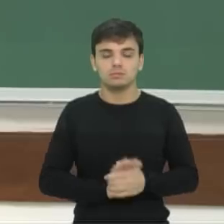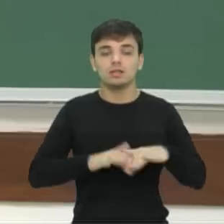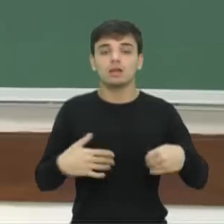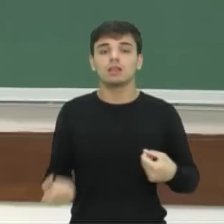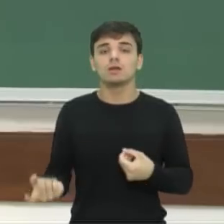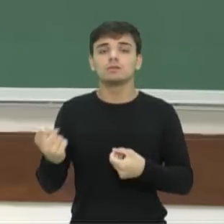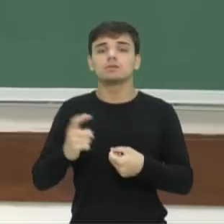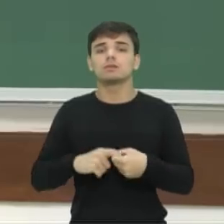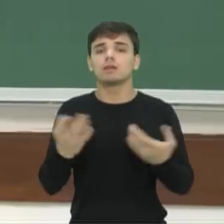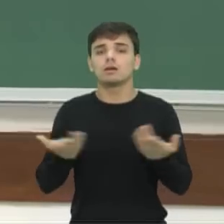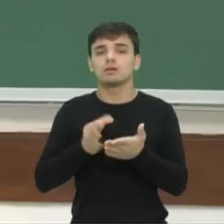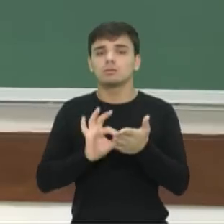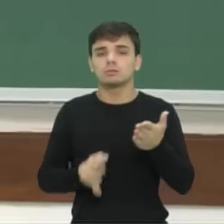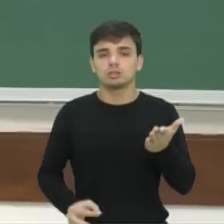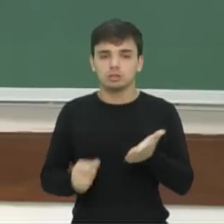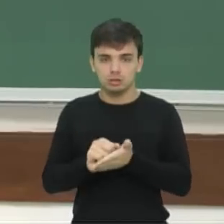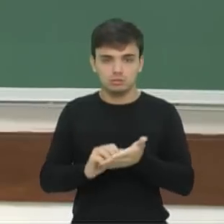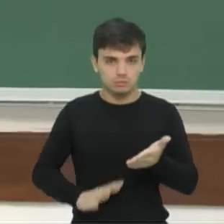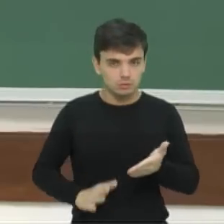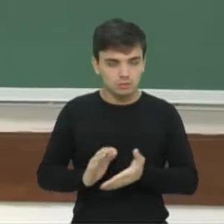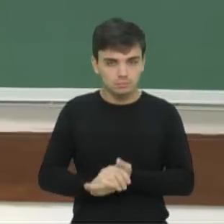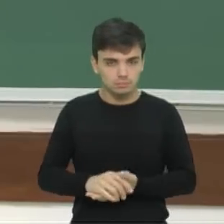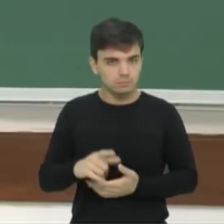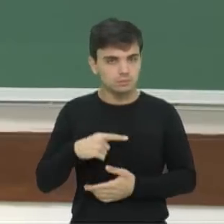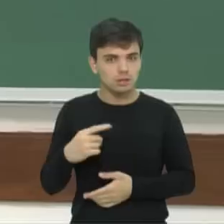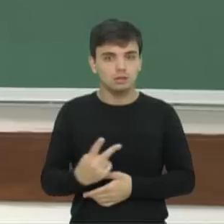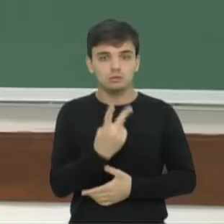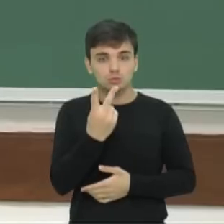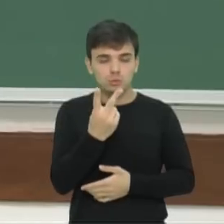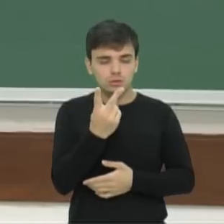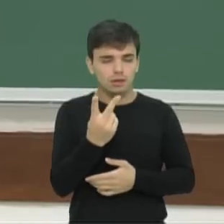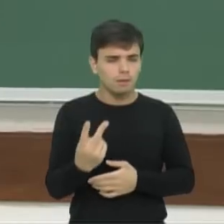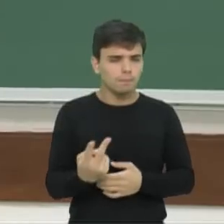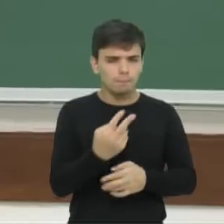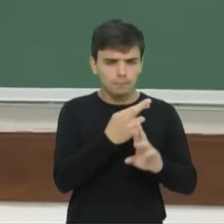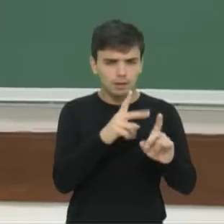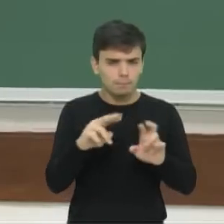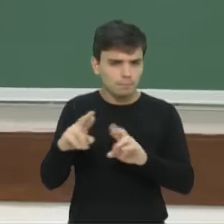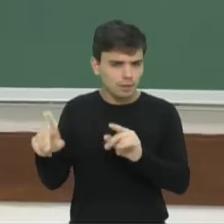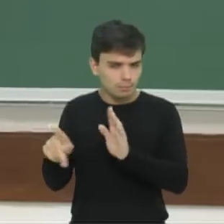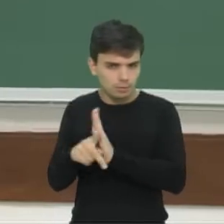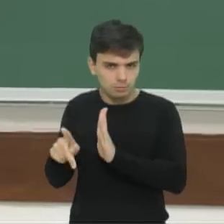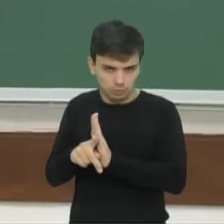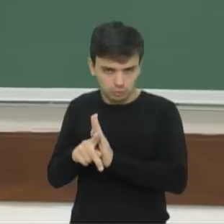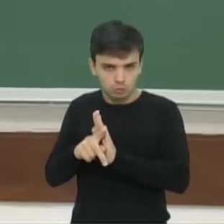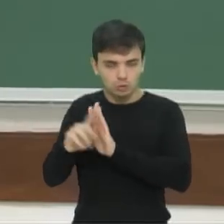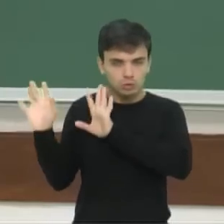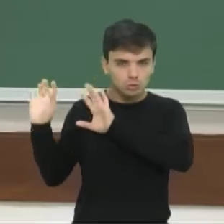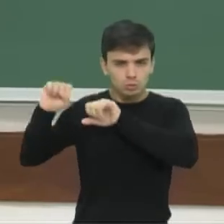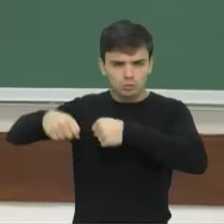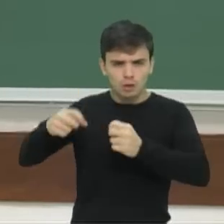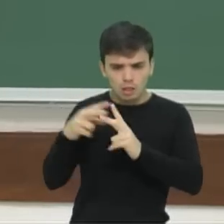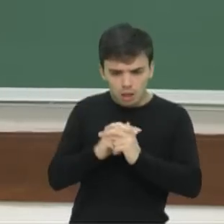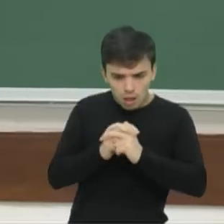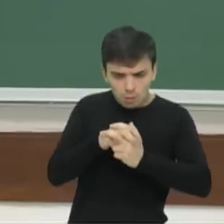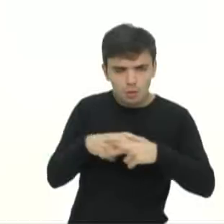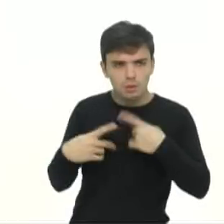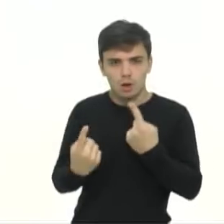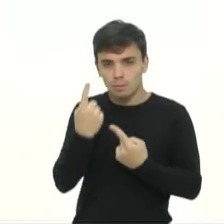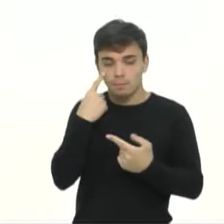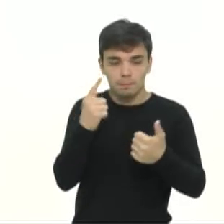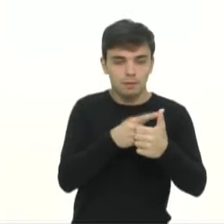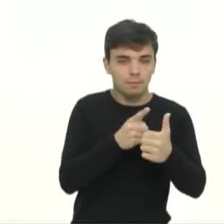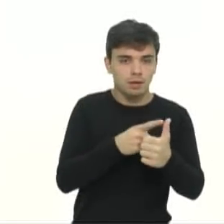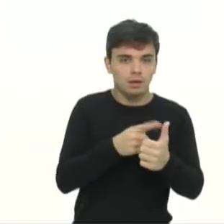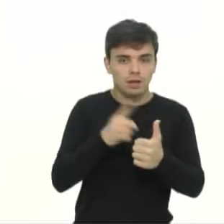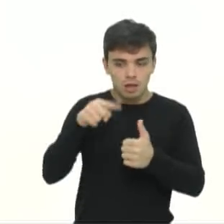Retornamos então, galera, com a correção do exercício, que eram as 2 fases que existem na luta do judô. Então, quais que são essas fases? Então, a primeira delas